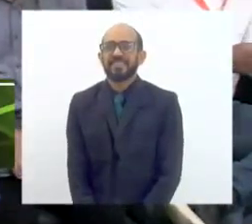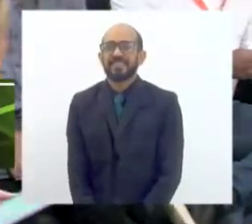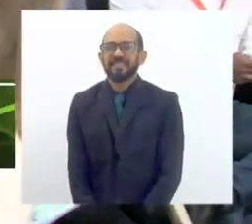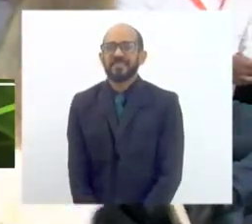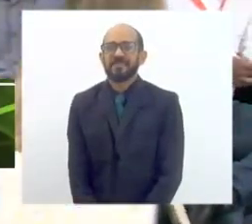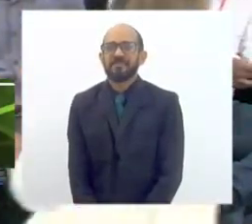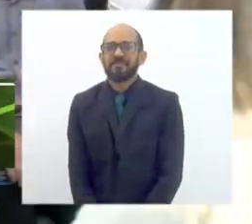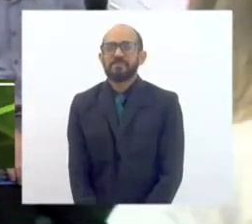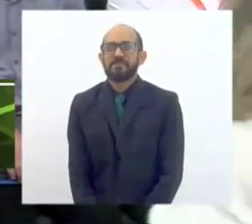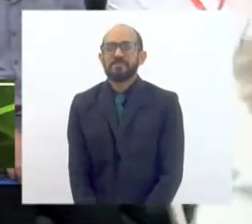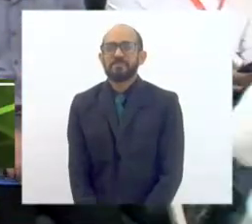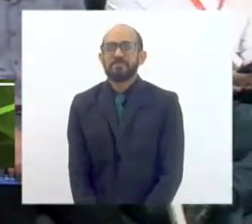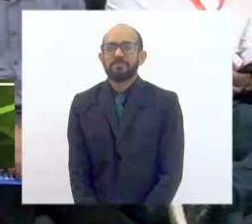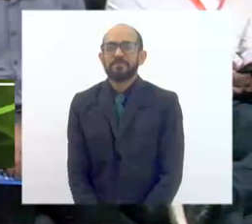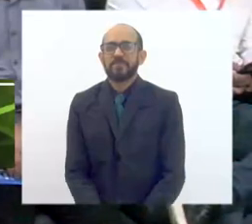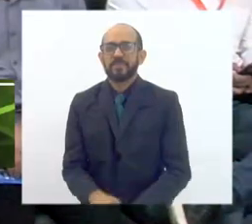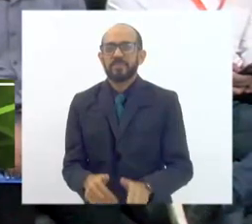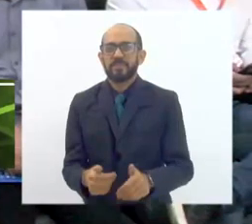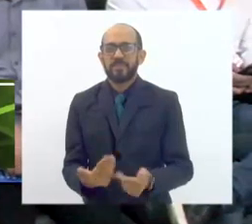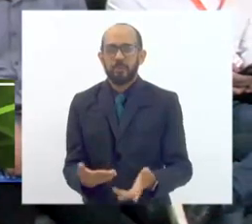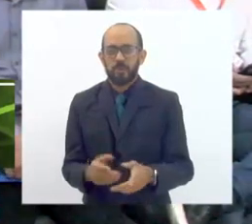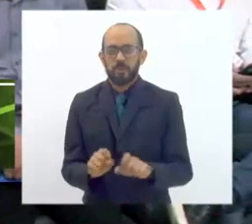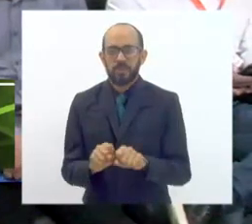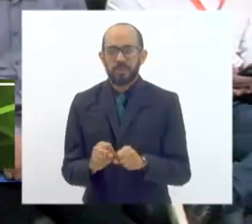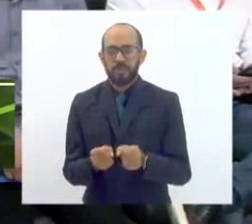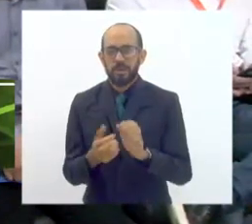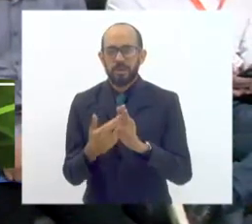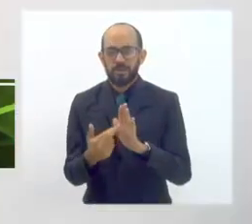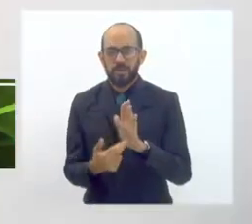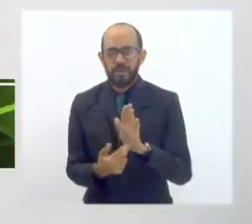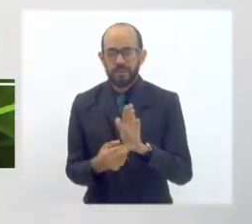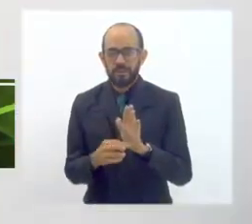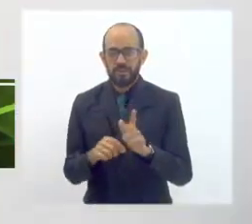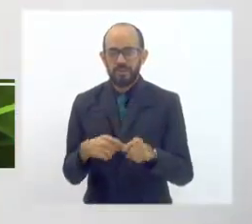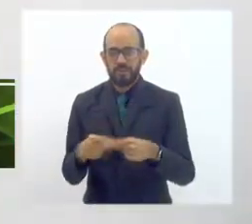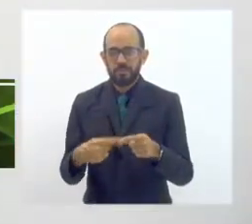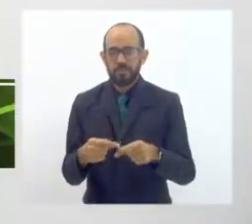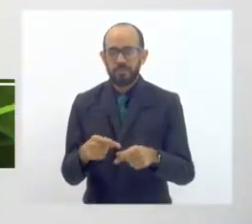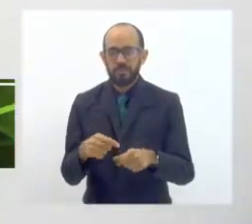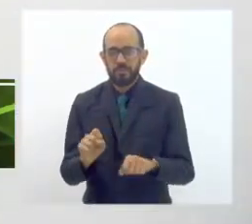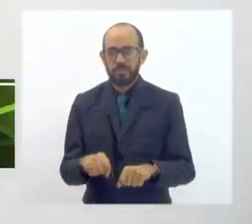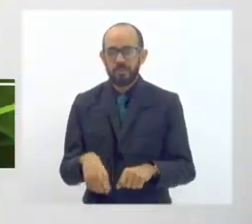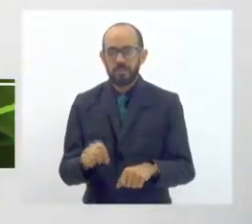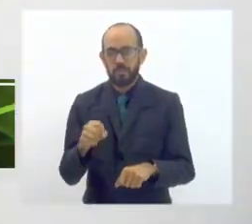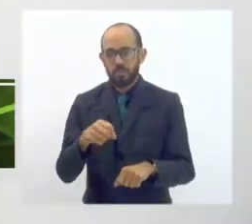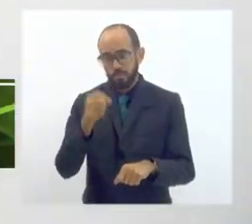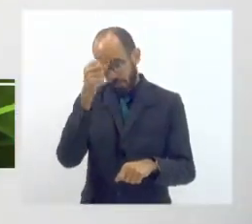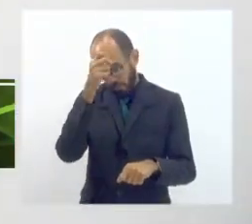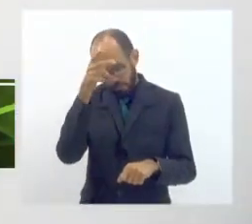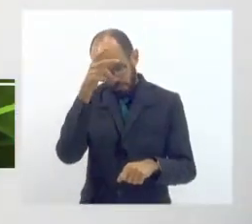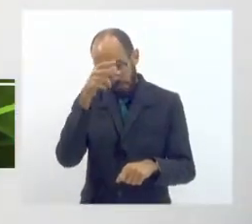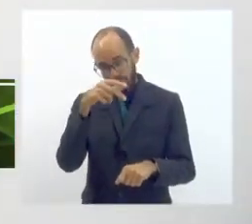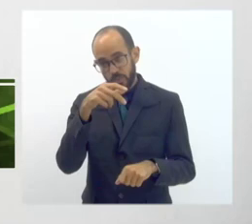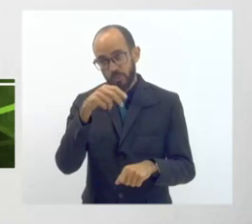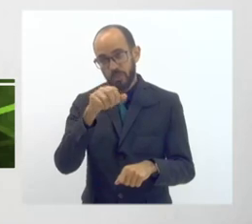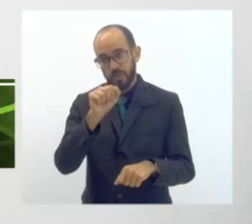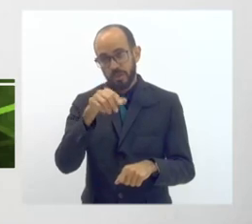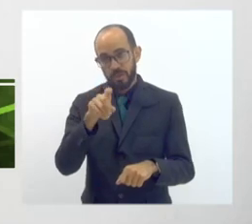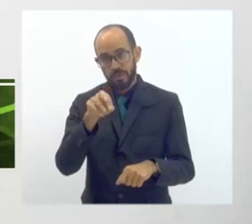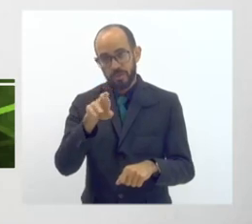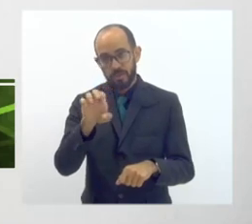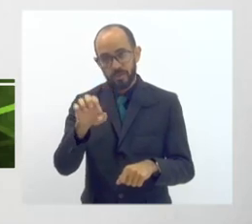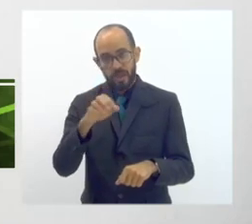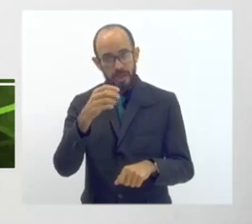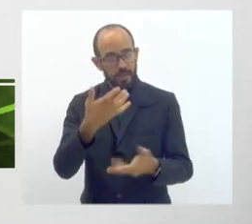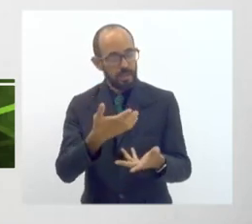Gente, quebrando o protocolo, depois da fala do Alfredão, né, o prefeito André Português, Alfredão, vai convidar você para